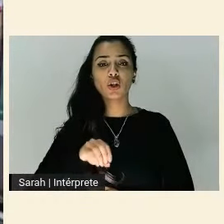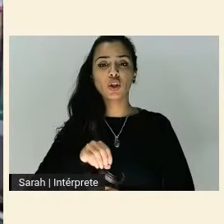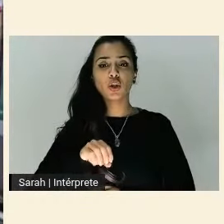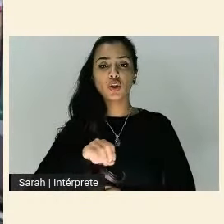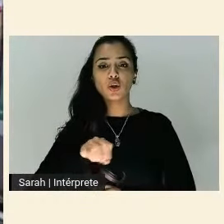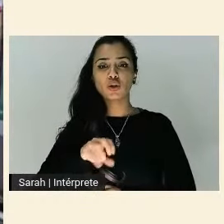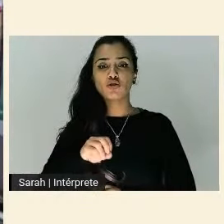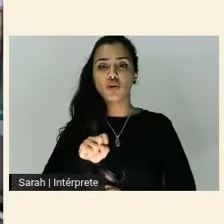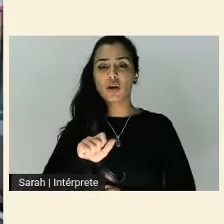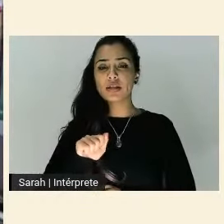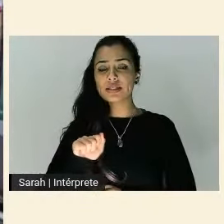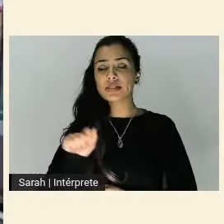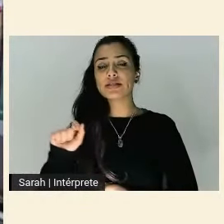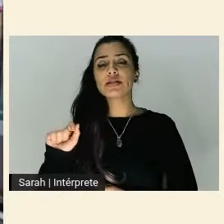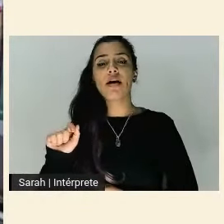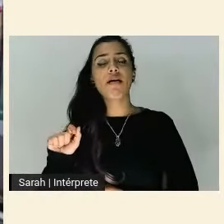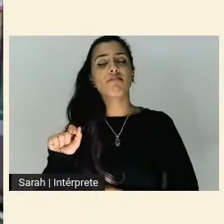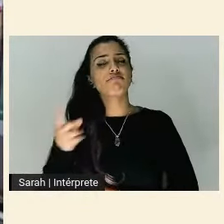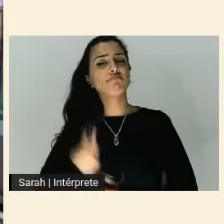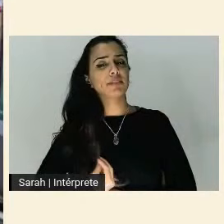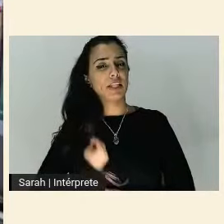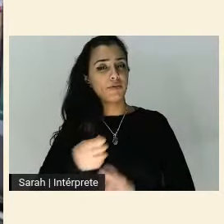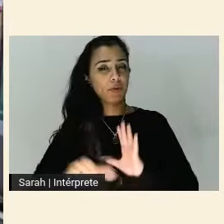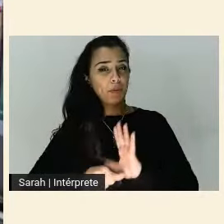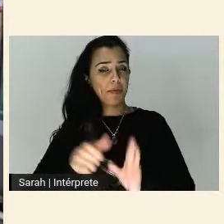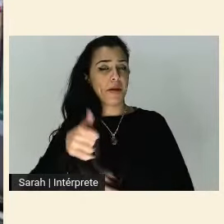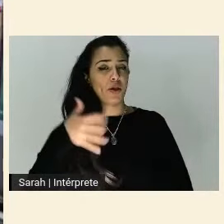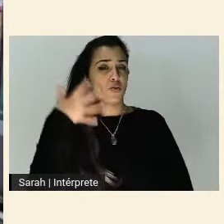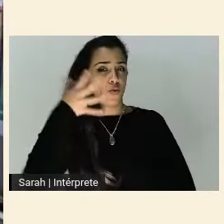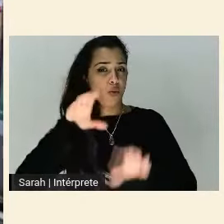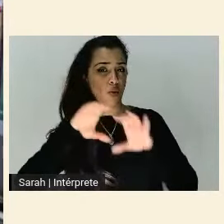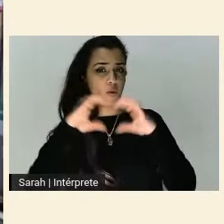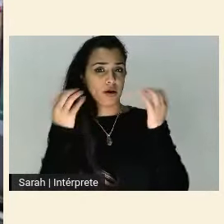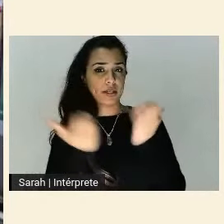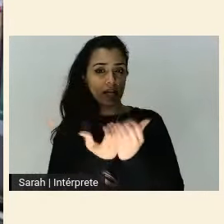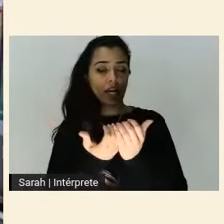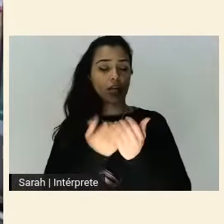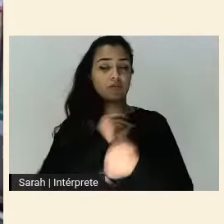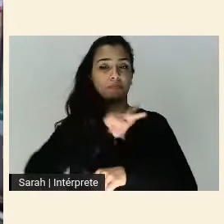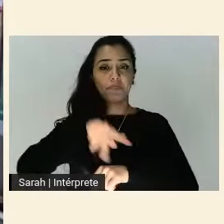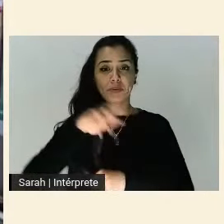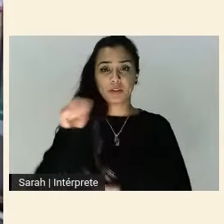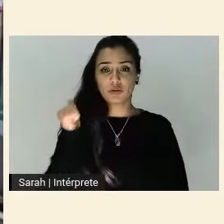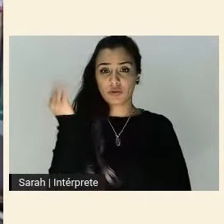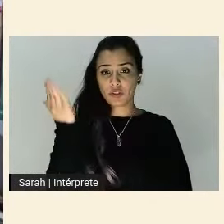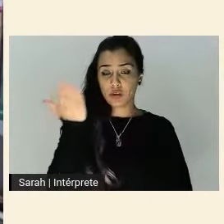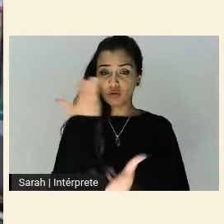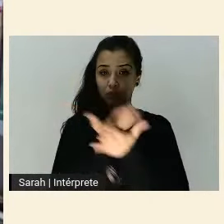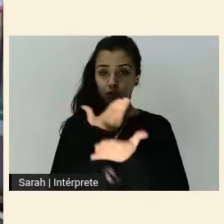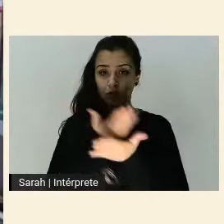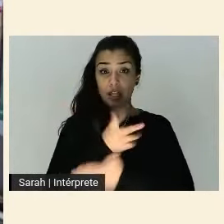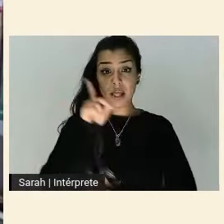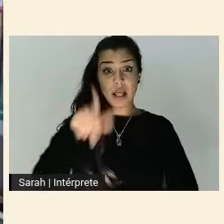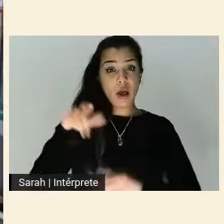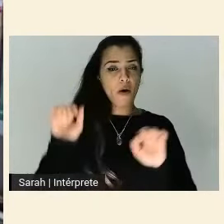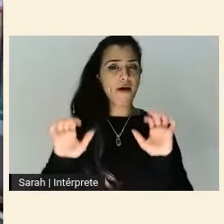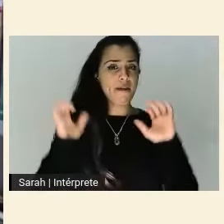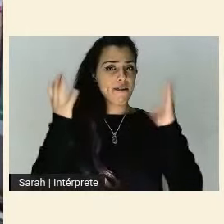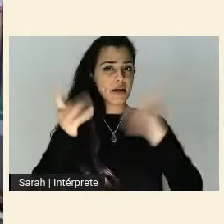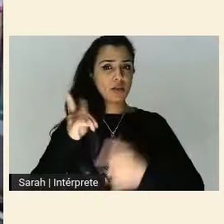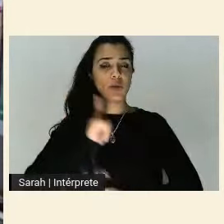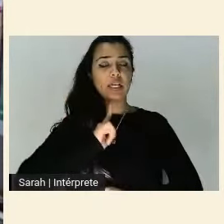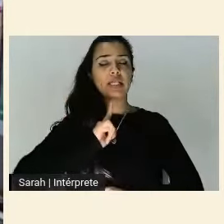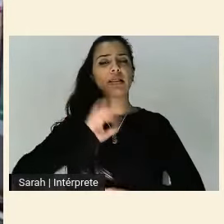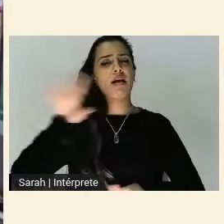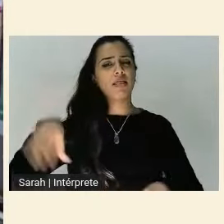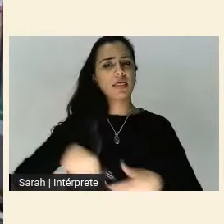participa do primeiro Congresso Internacional de Estudantes, que é um evento que faz parte